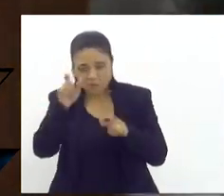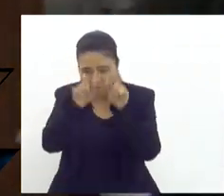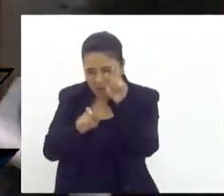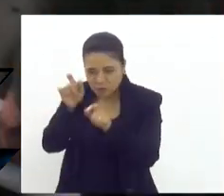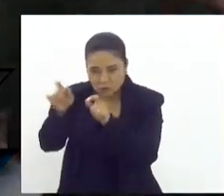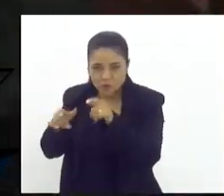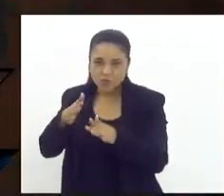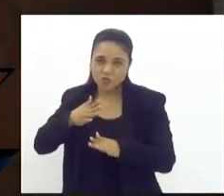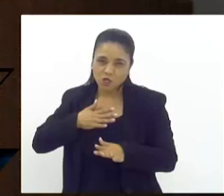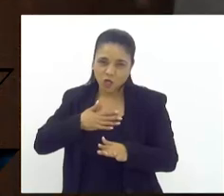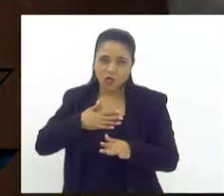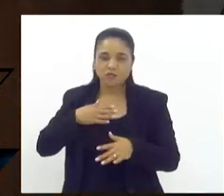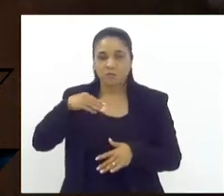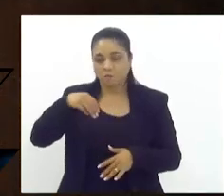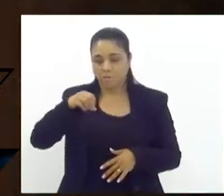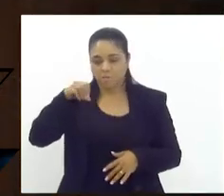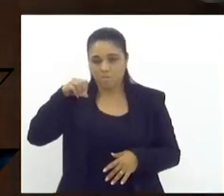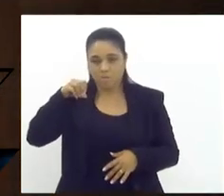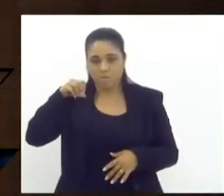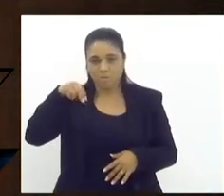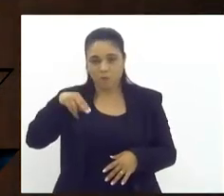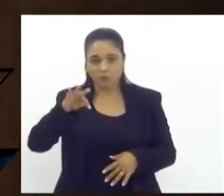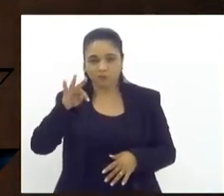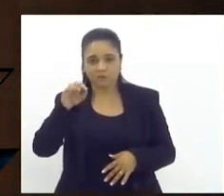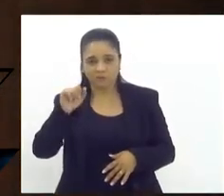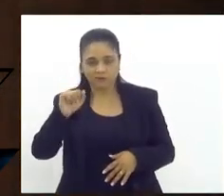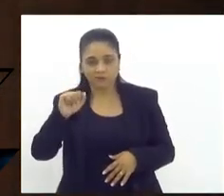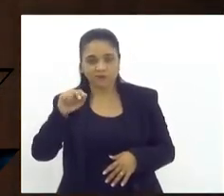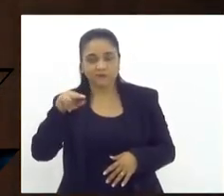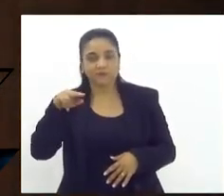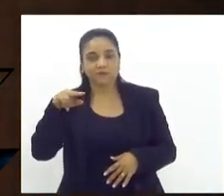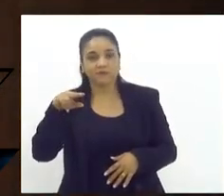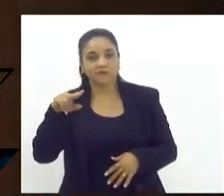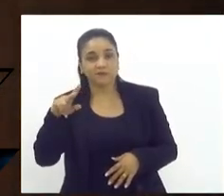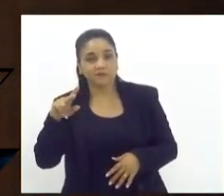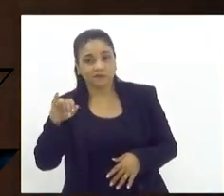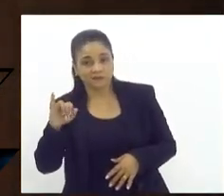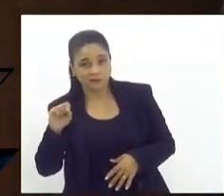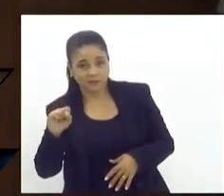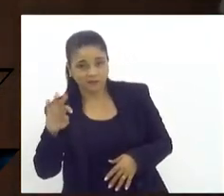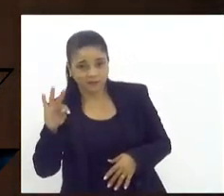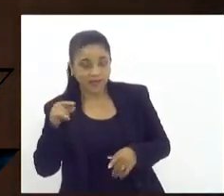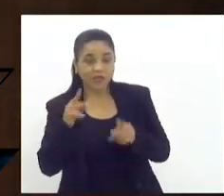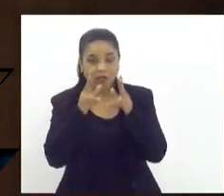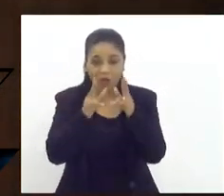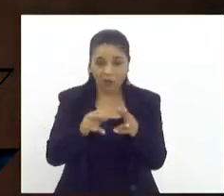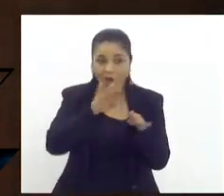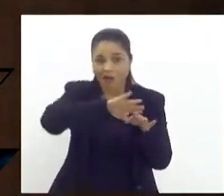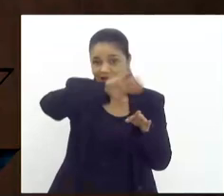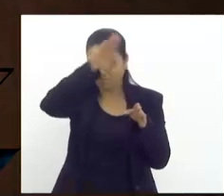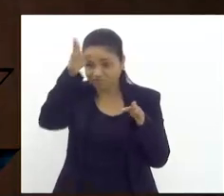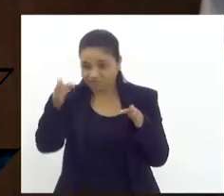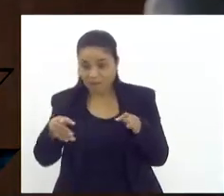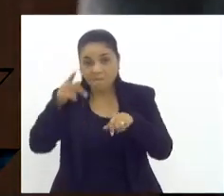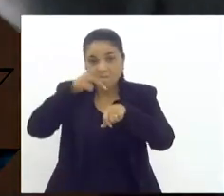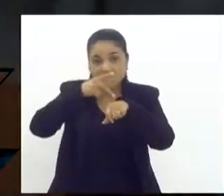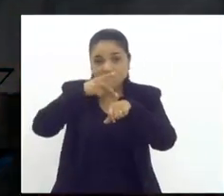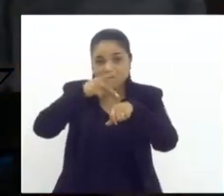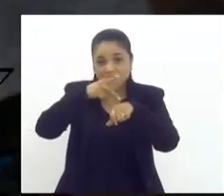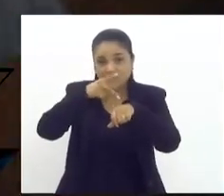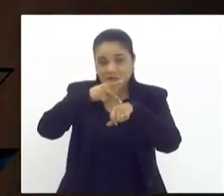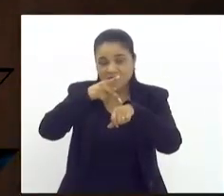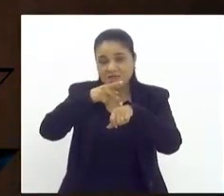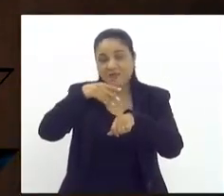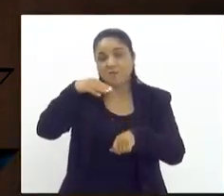a vossa excelência são os mesmos que propuseram para mim criar a Mona Maria comprida então você vê que eles são muito